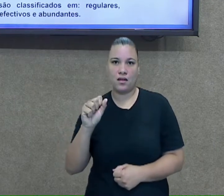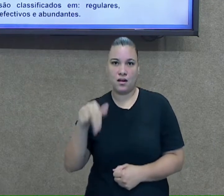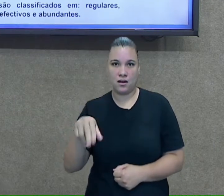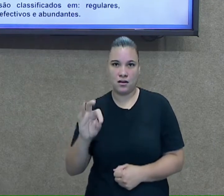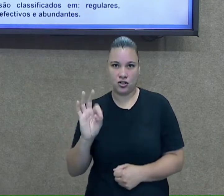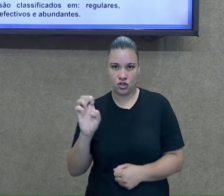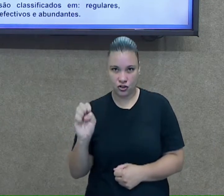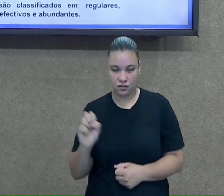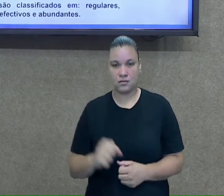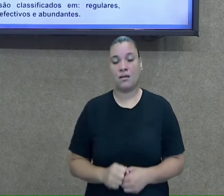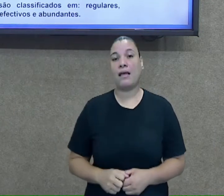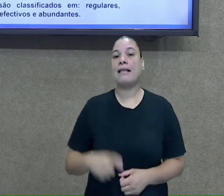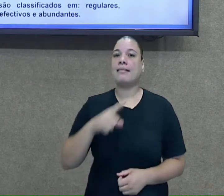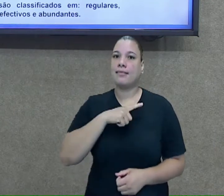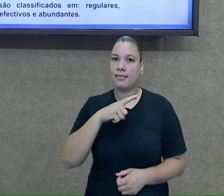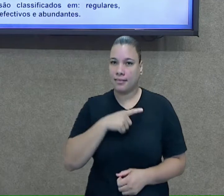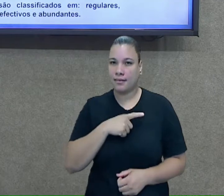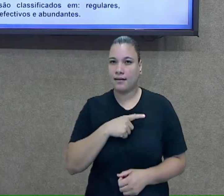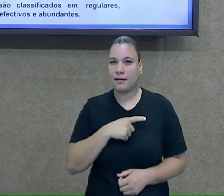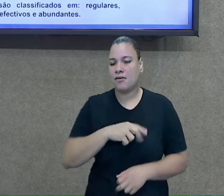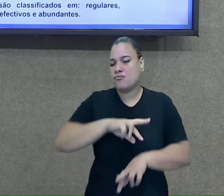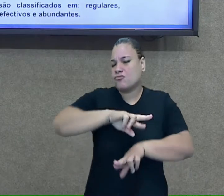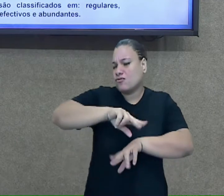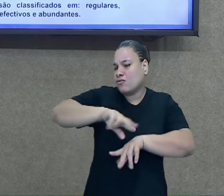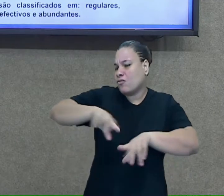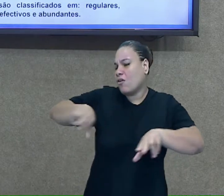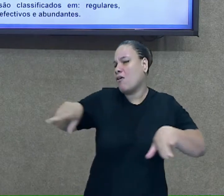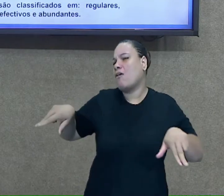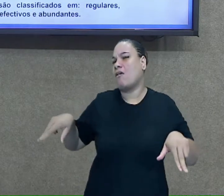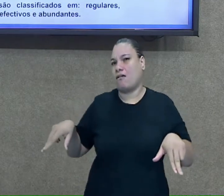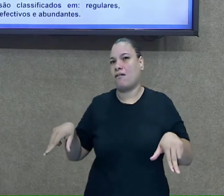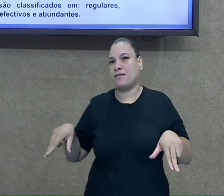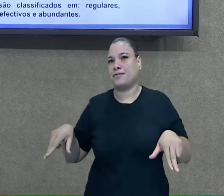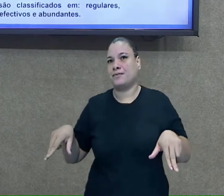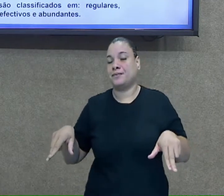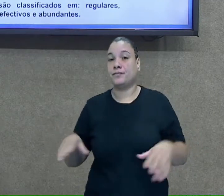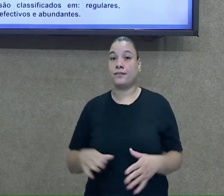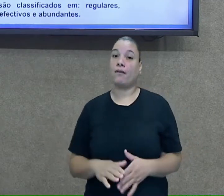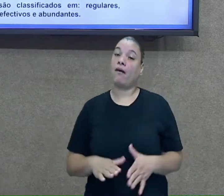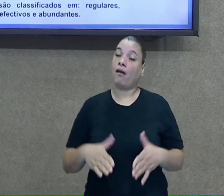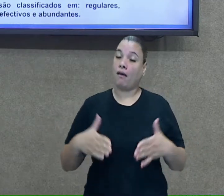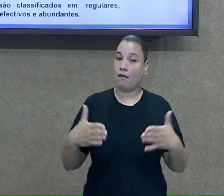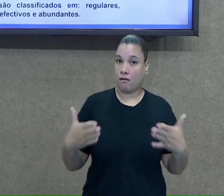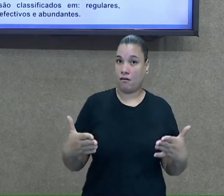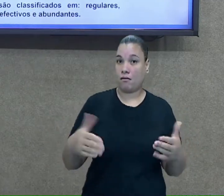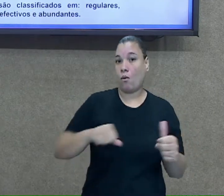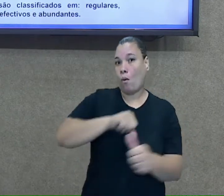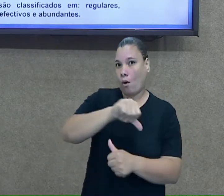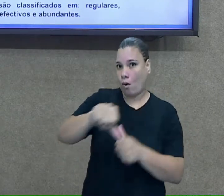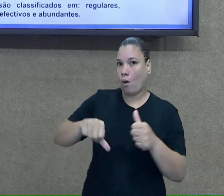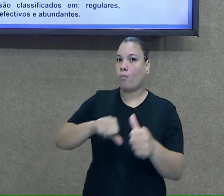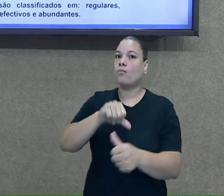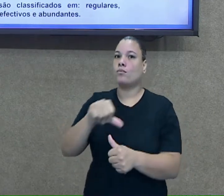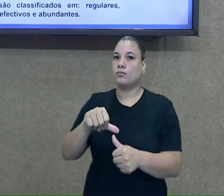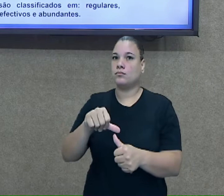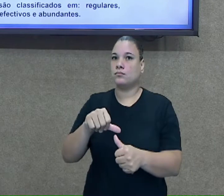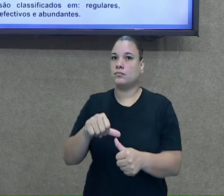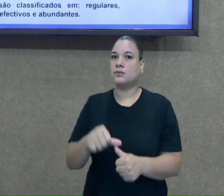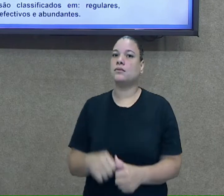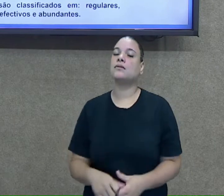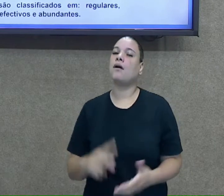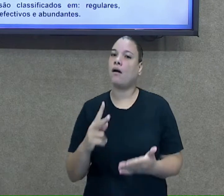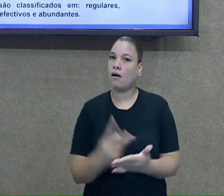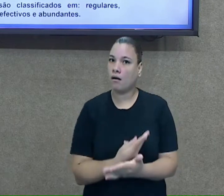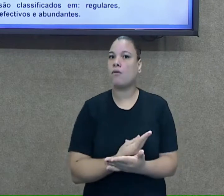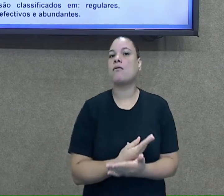determinadas conjugações. É mais comum que essa abundância ocorra especificamente no particípio. Por